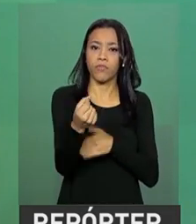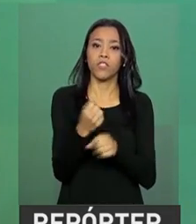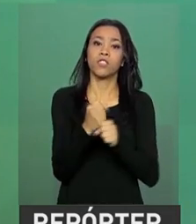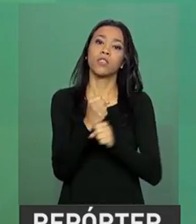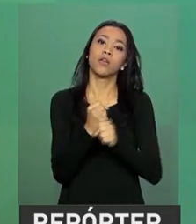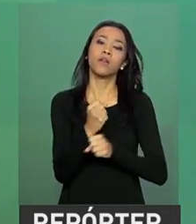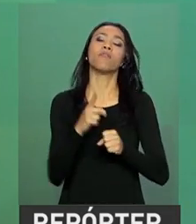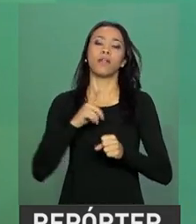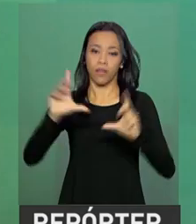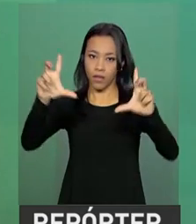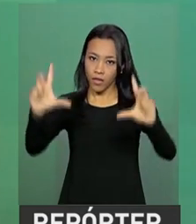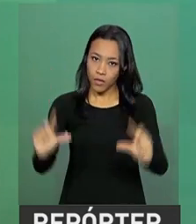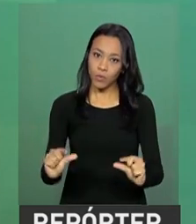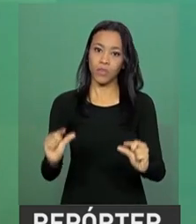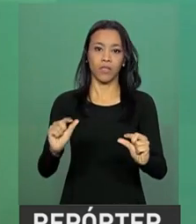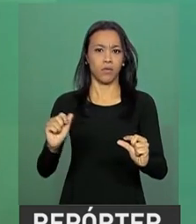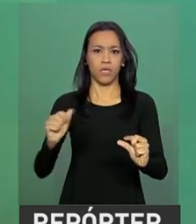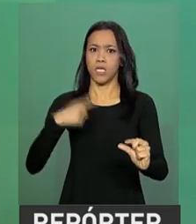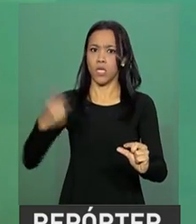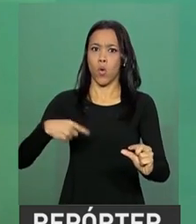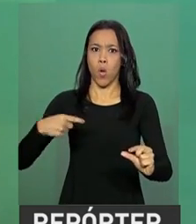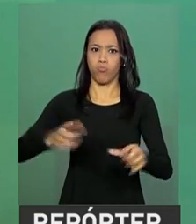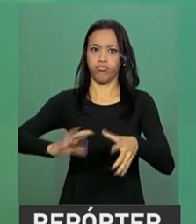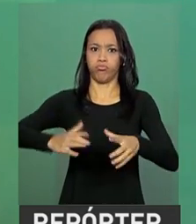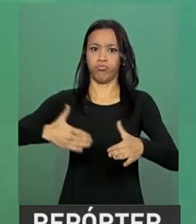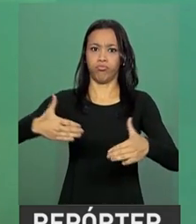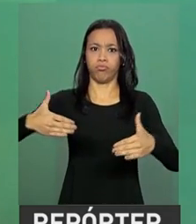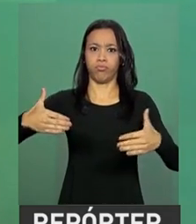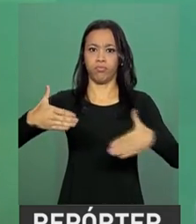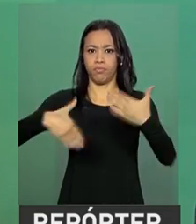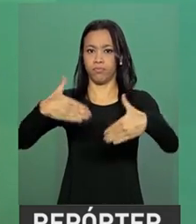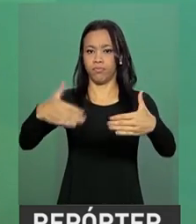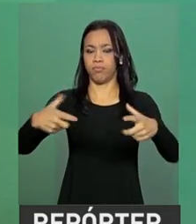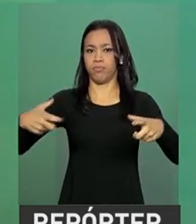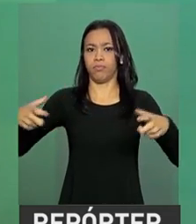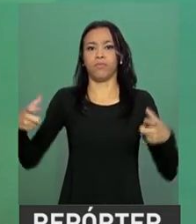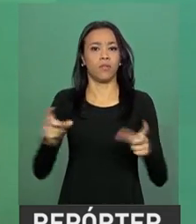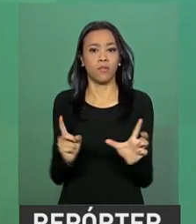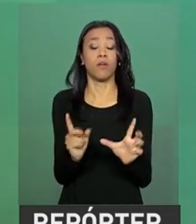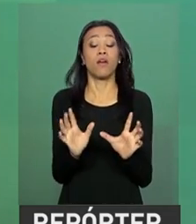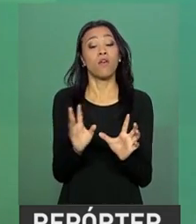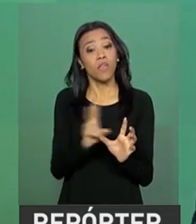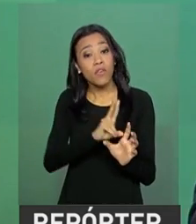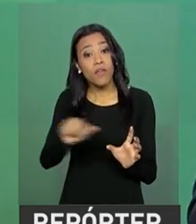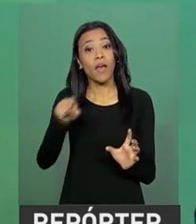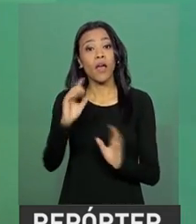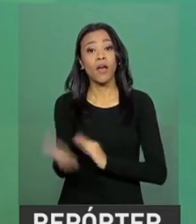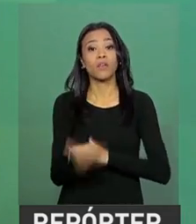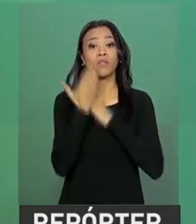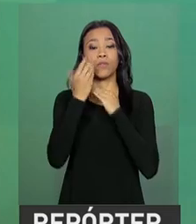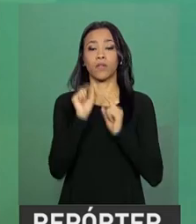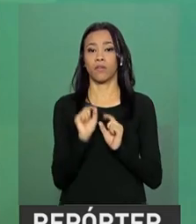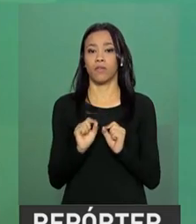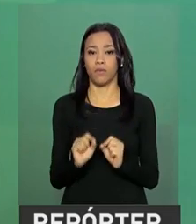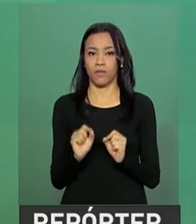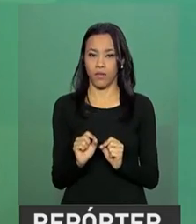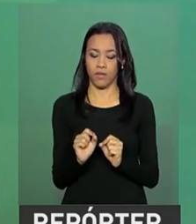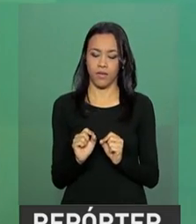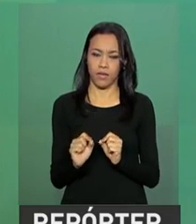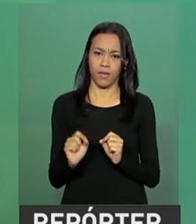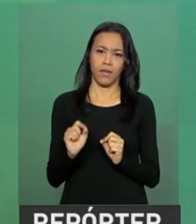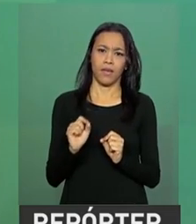tendência de redução e não de crescimento o que permitirá não só a o a realização de